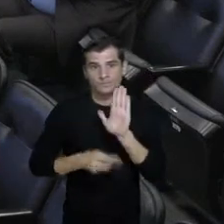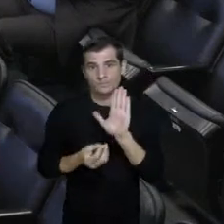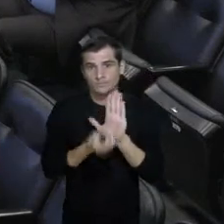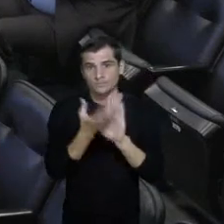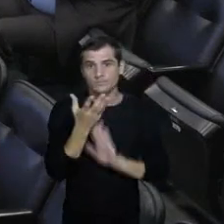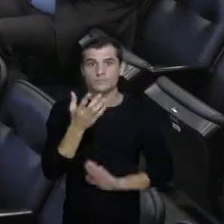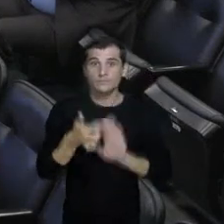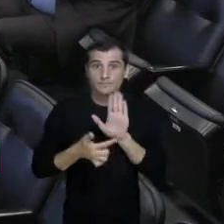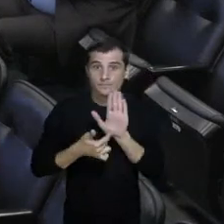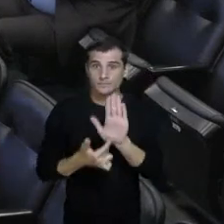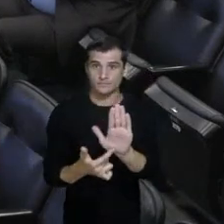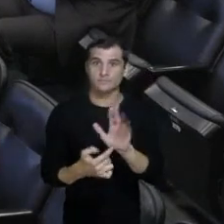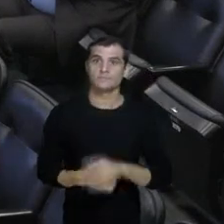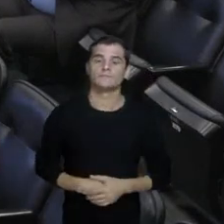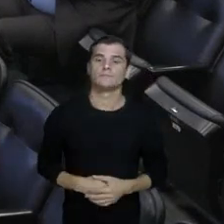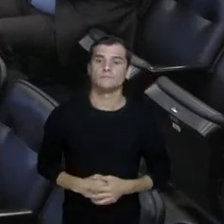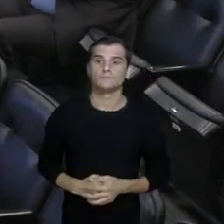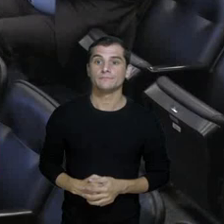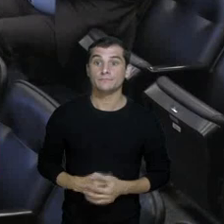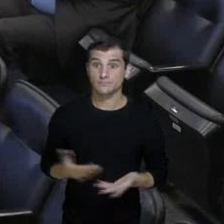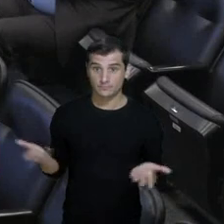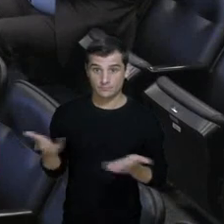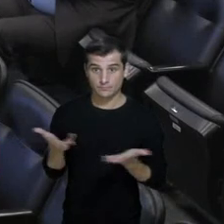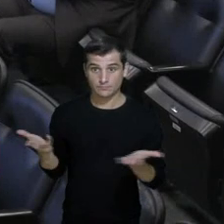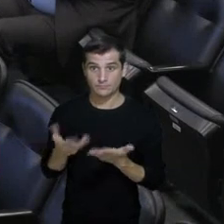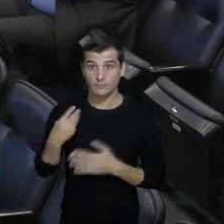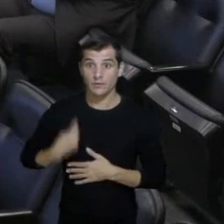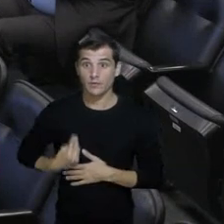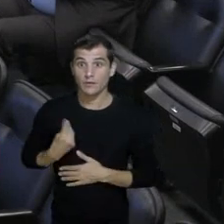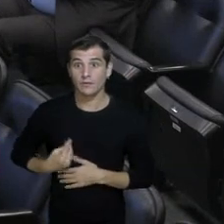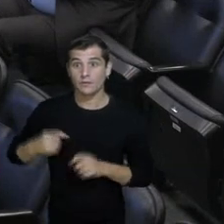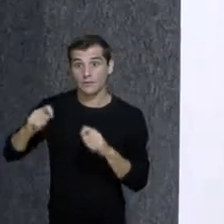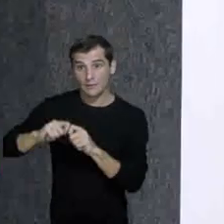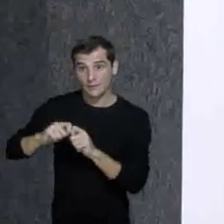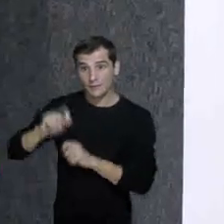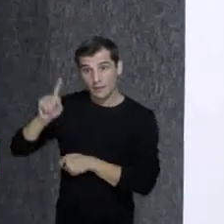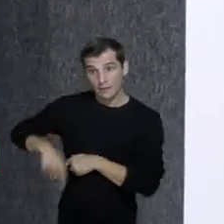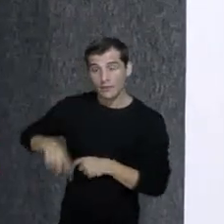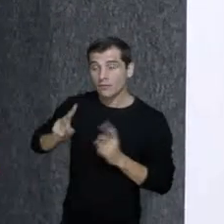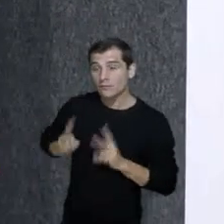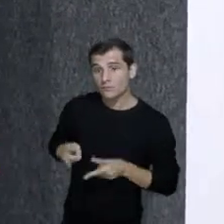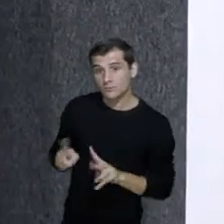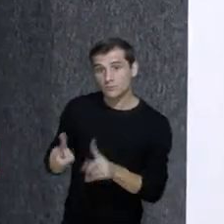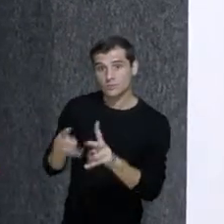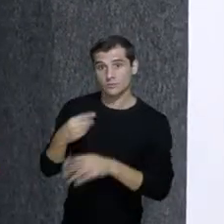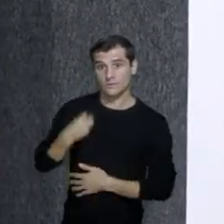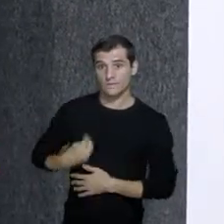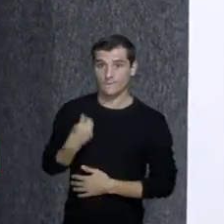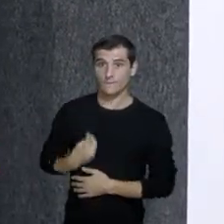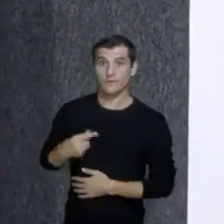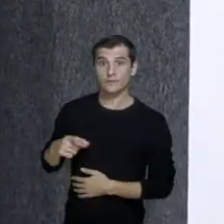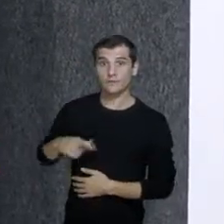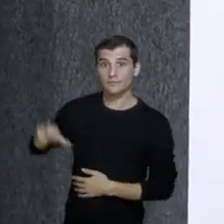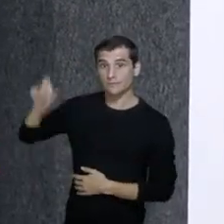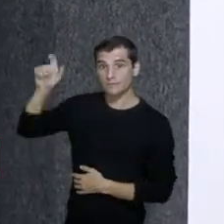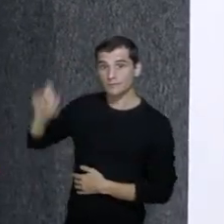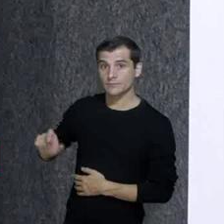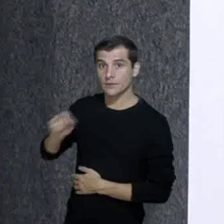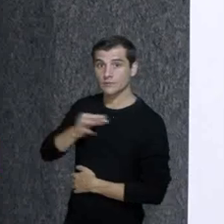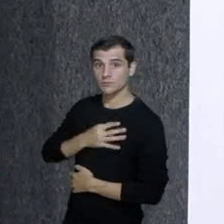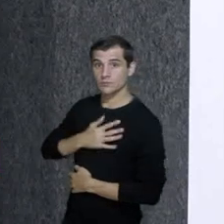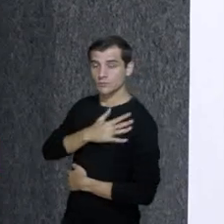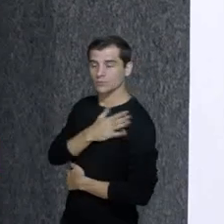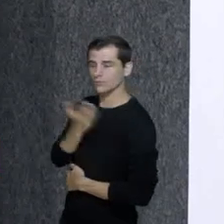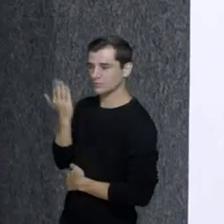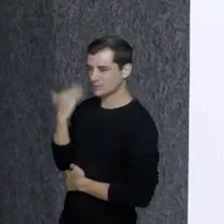eh eu acho que o que hoje se faz aqui é dar continuidade Comandante dioneia o que a gente começou lá no ano de